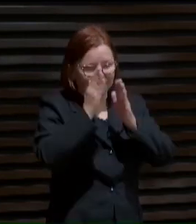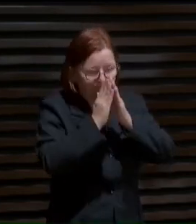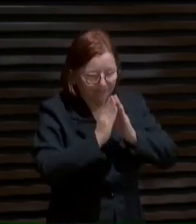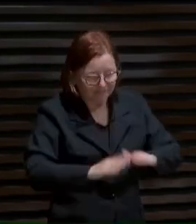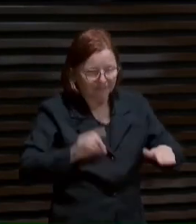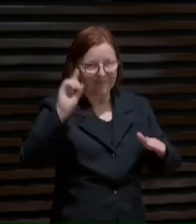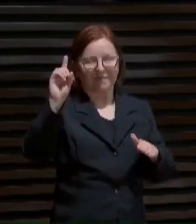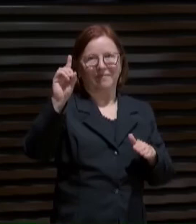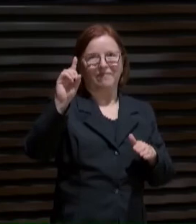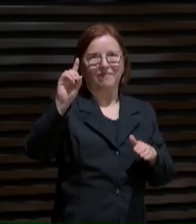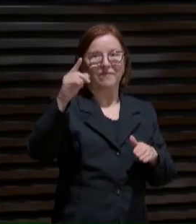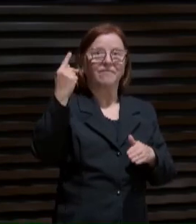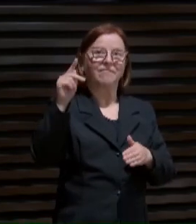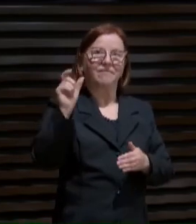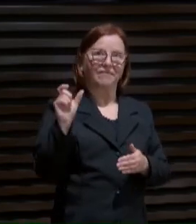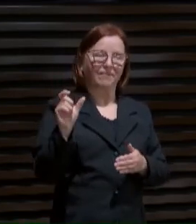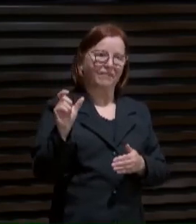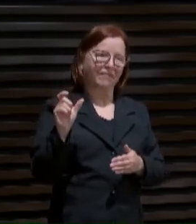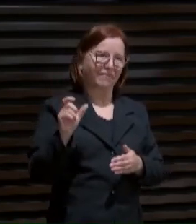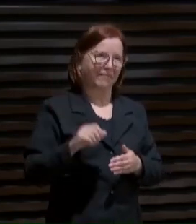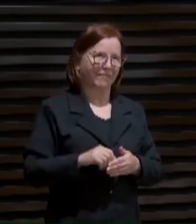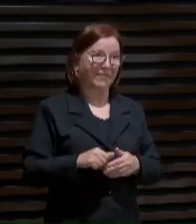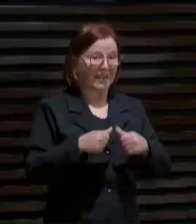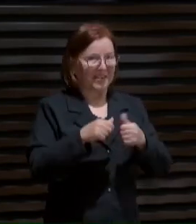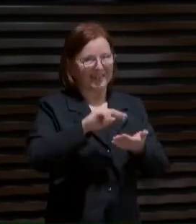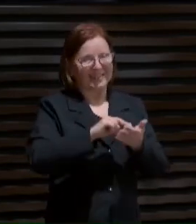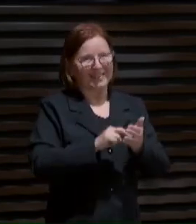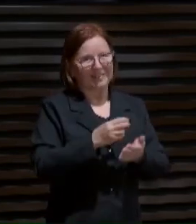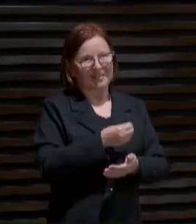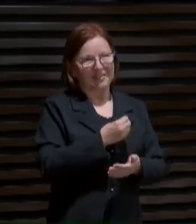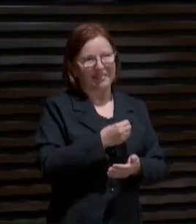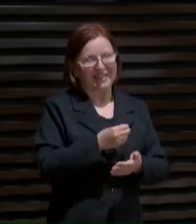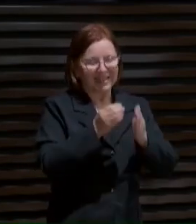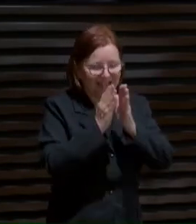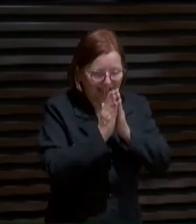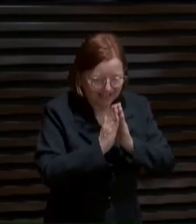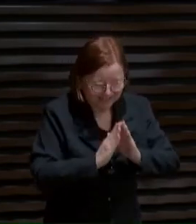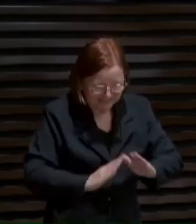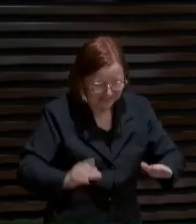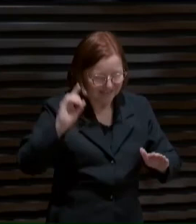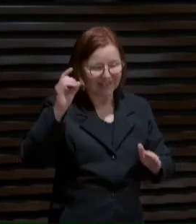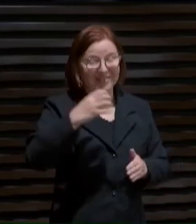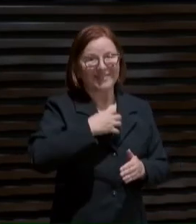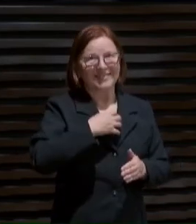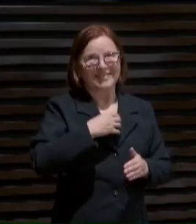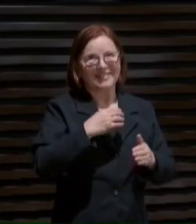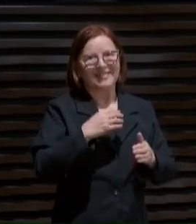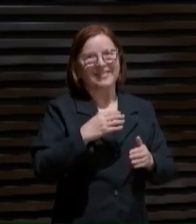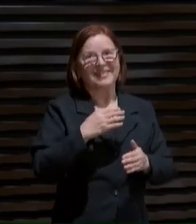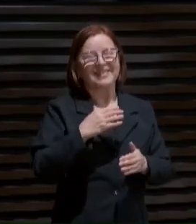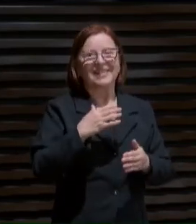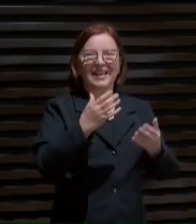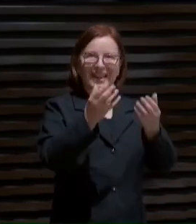palavra E é isso que é viver e adorar a Deus de modo aceitável é na